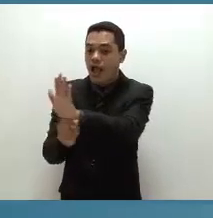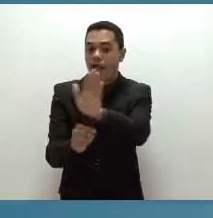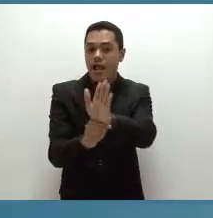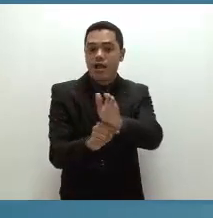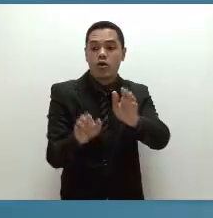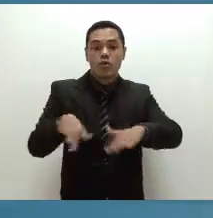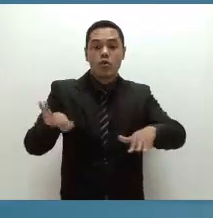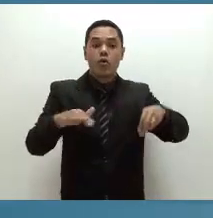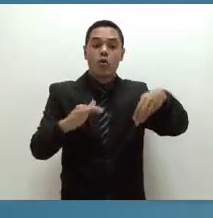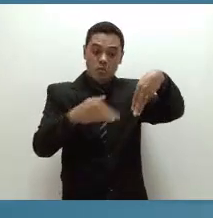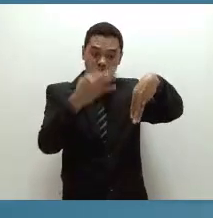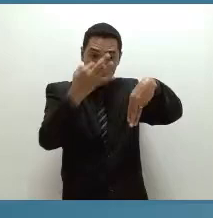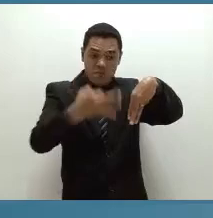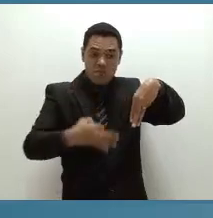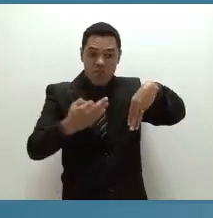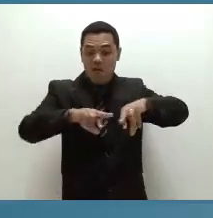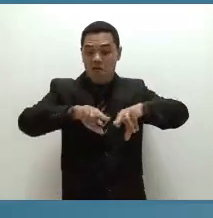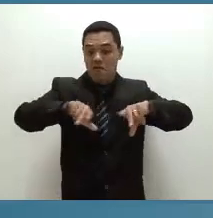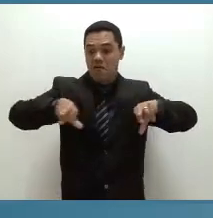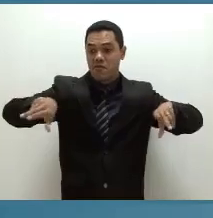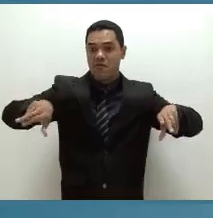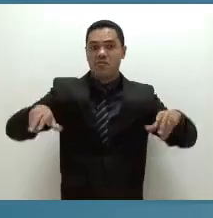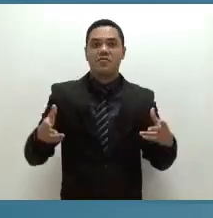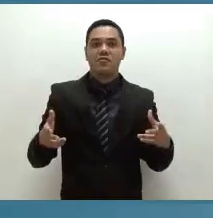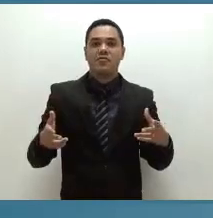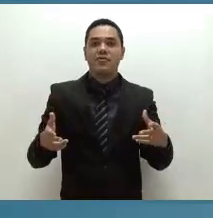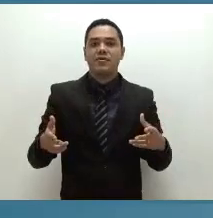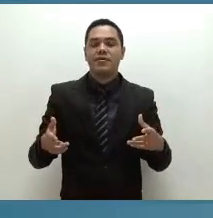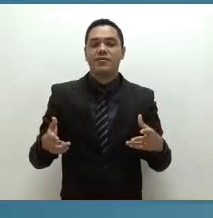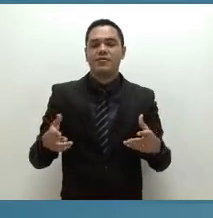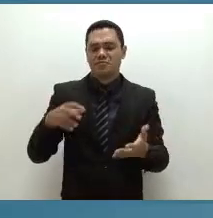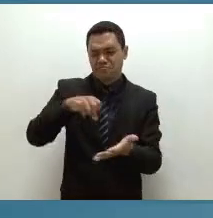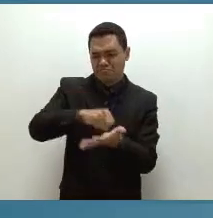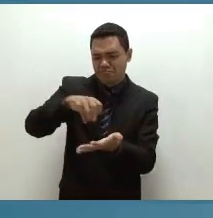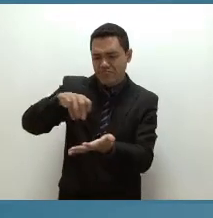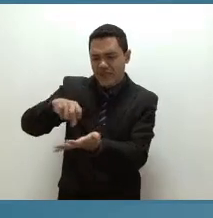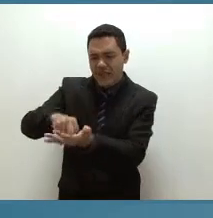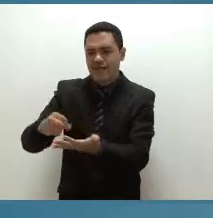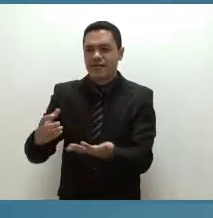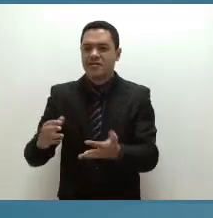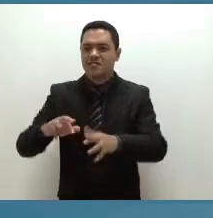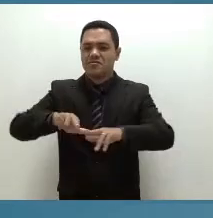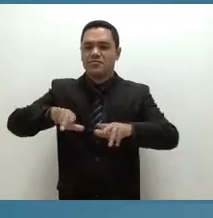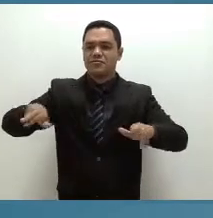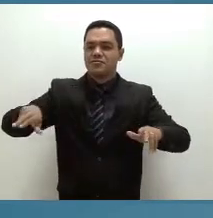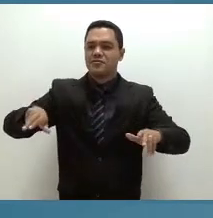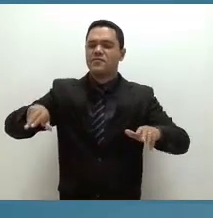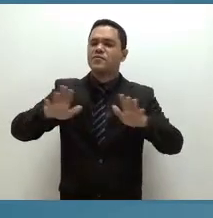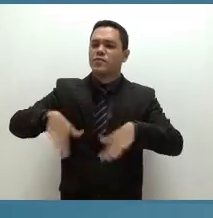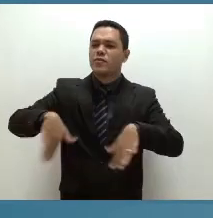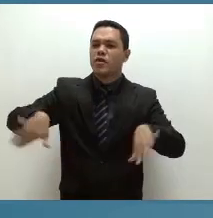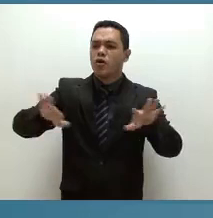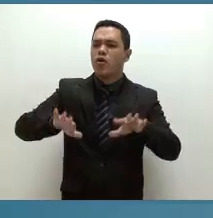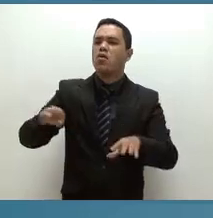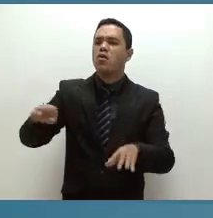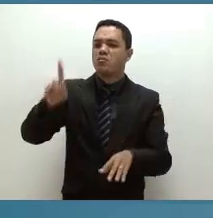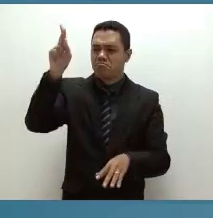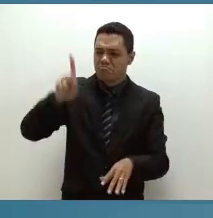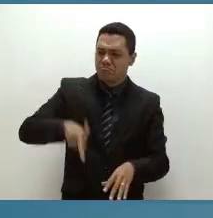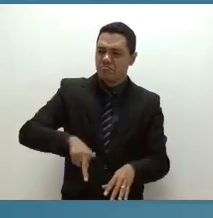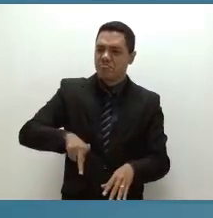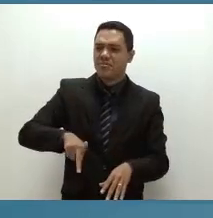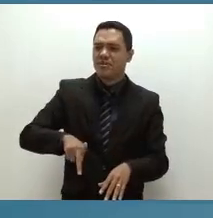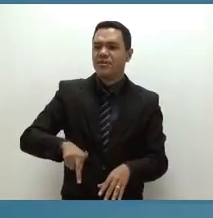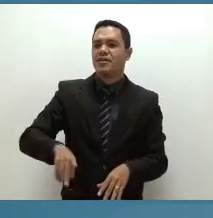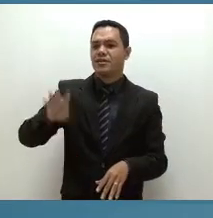eleitorais, chefes de cartório, todos aqui que já tiveram oportunidade de presidir o Tribunal Regional Eleitoral,